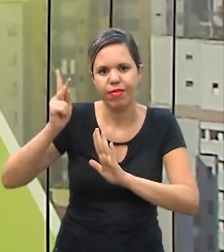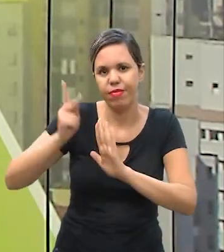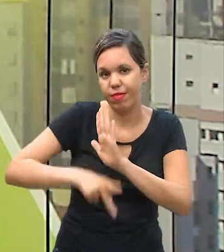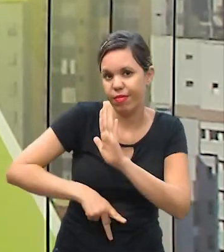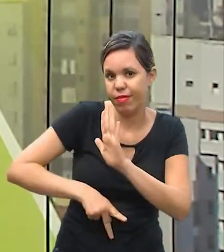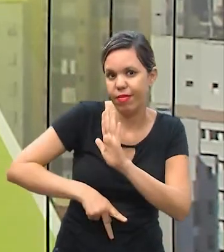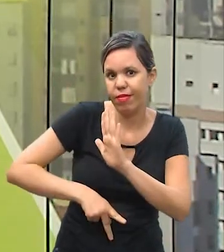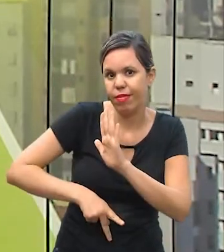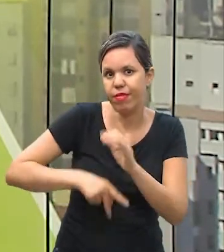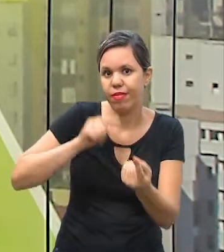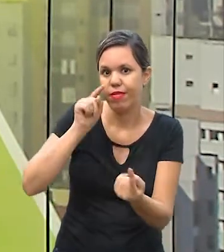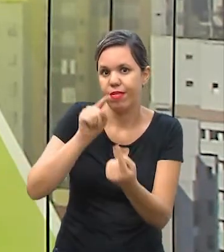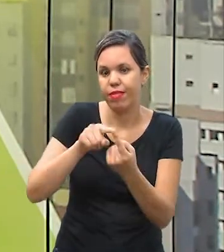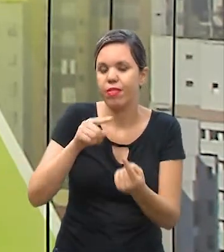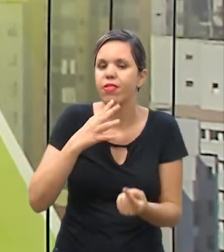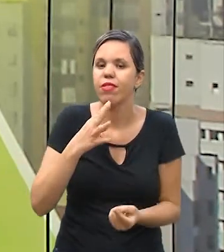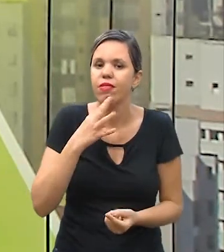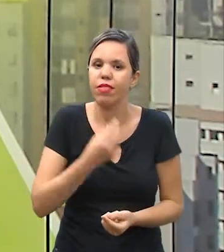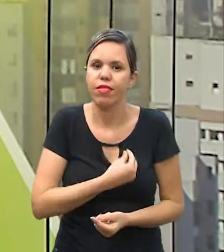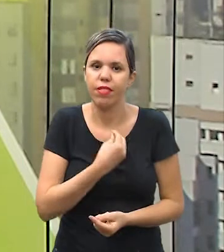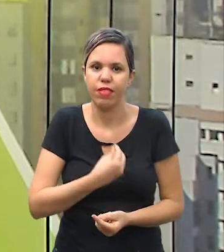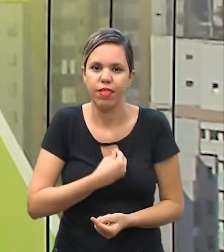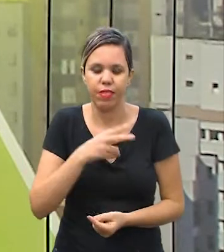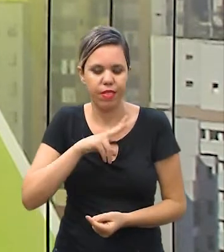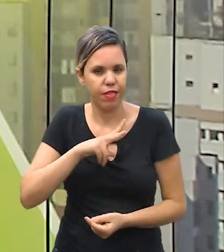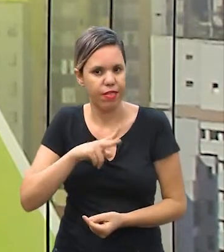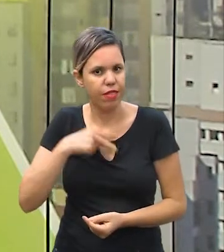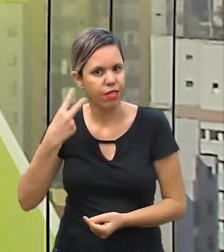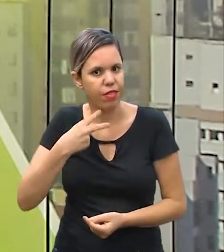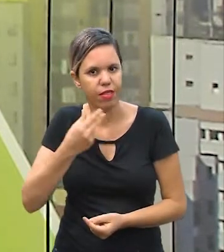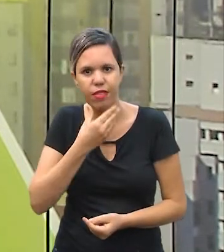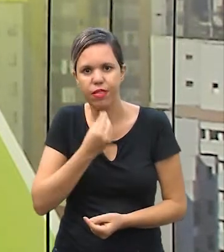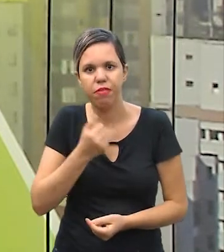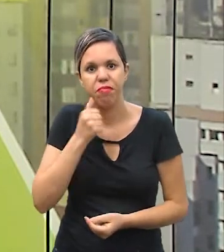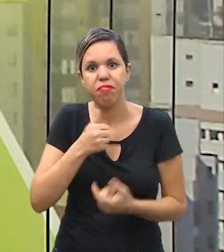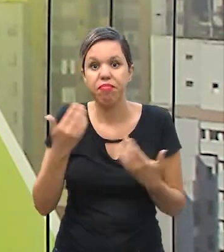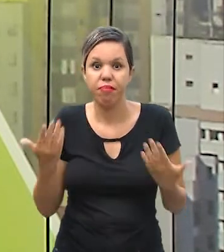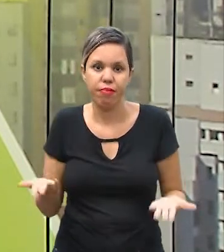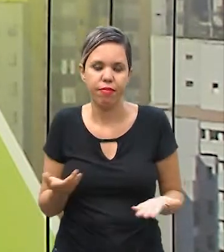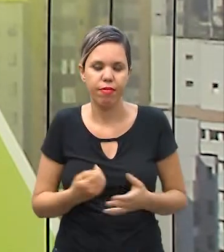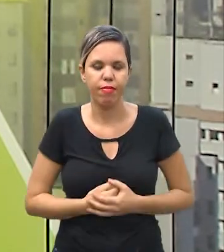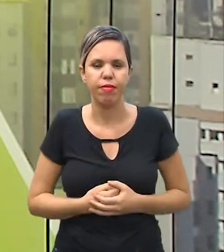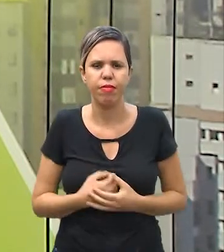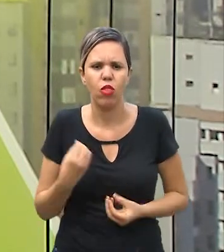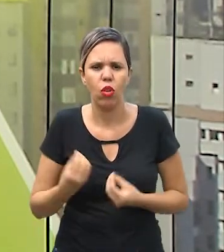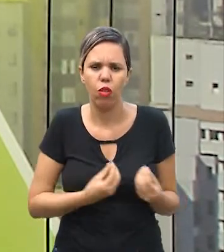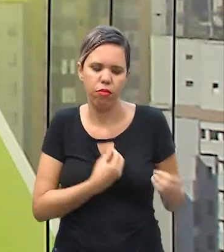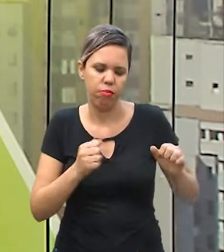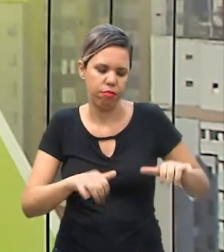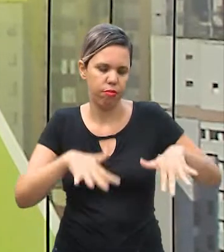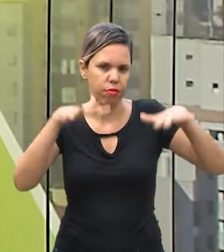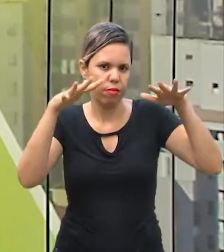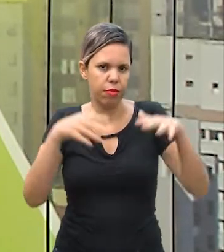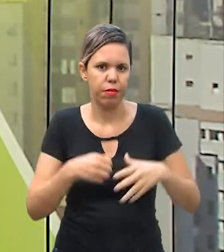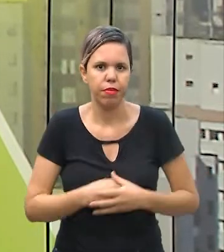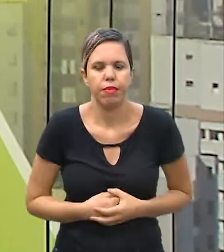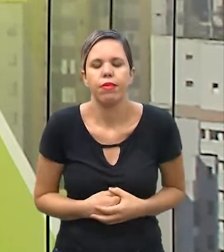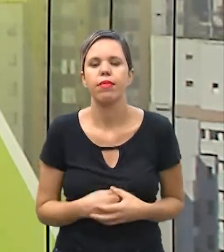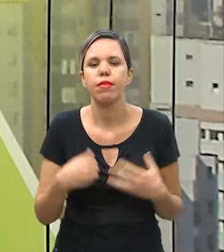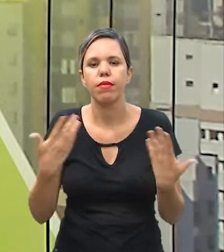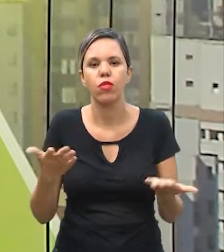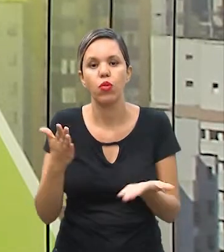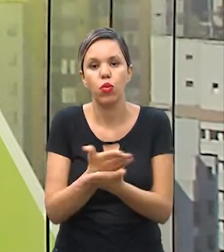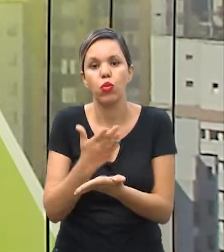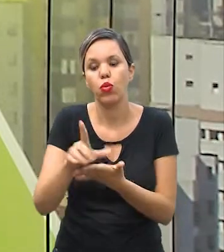projetos, o nosso objetivo é saber mais sobre a vida do vereador ou da vereadora. Como é que será que foi a infância? Qual será